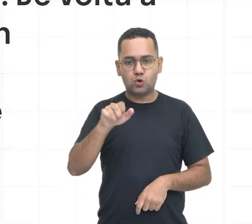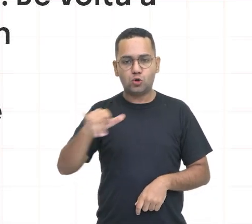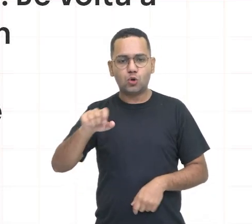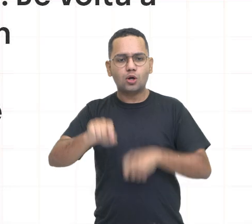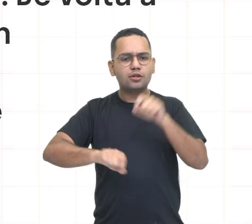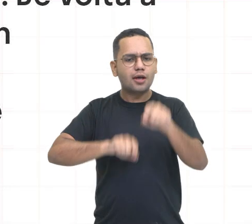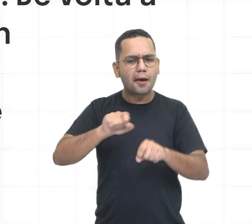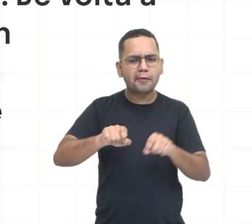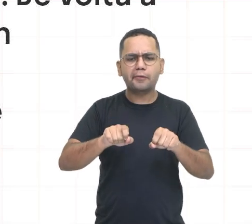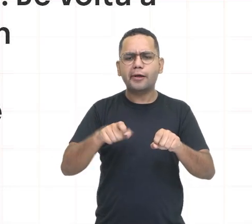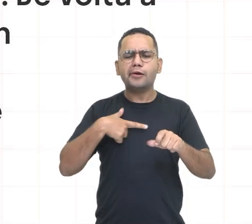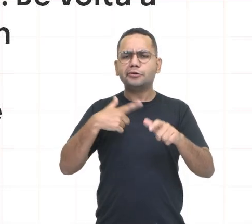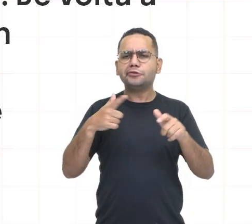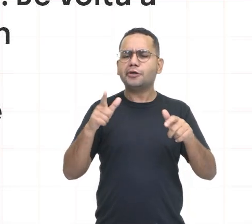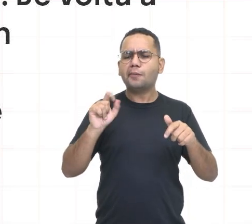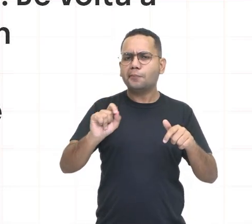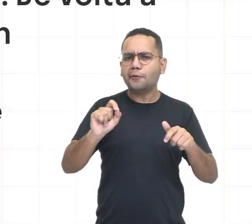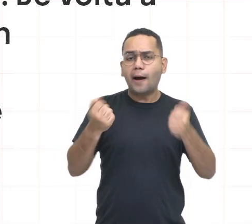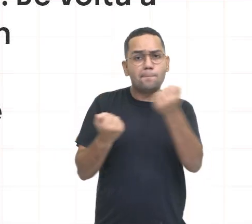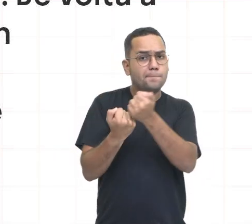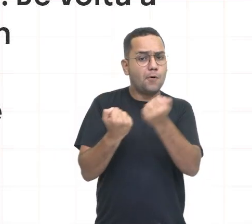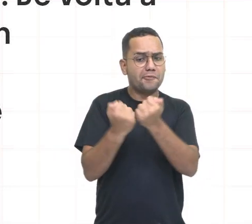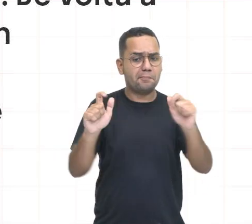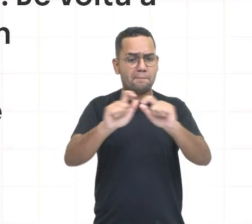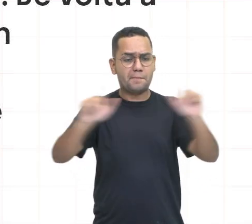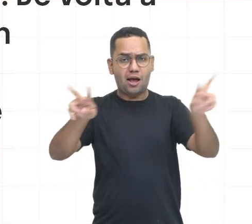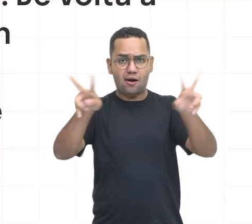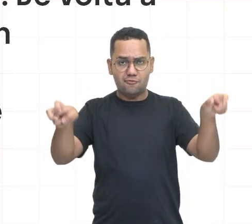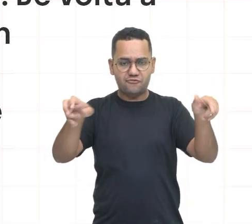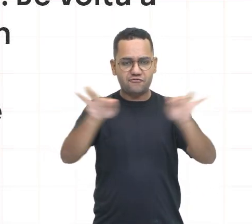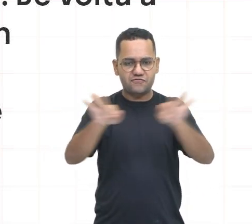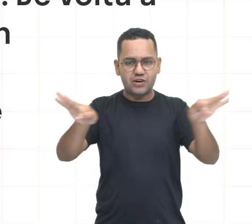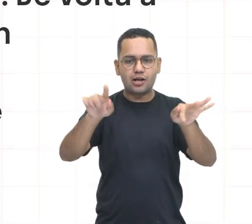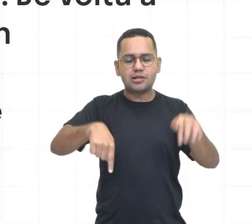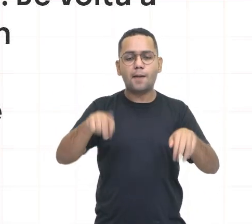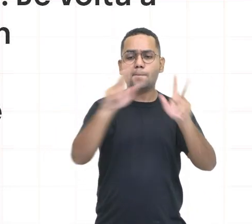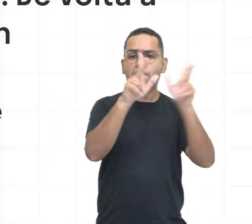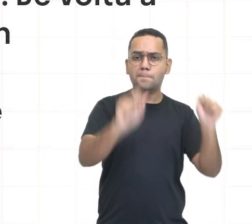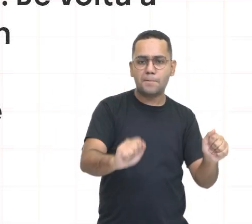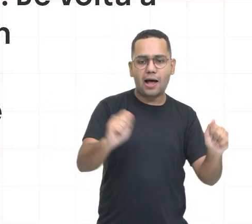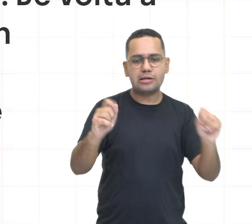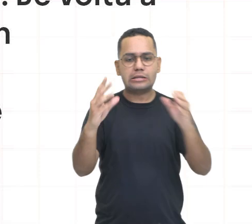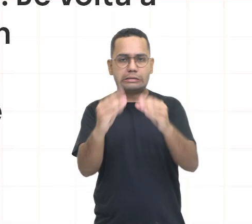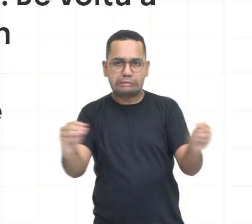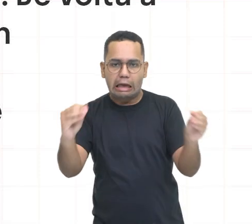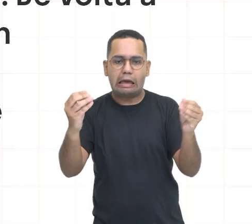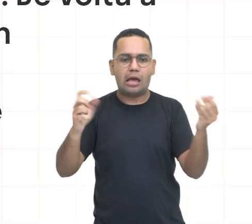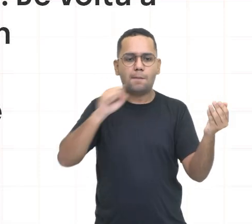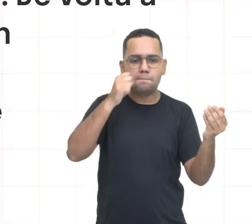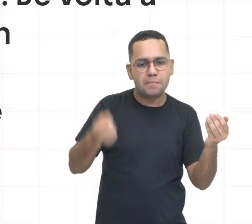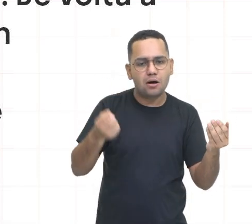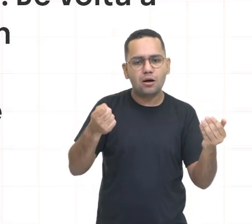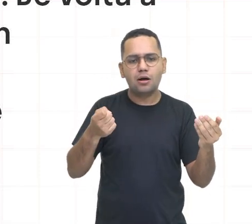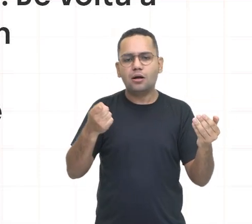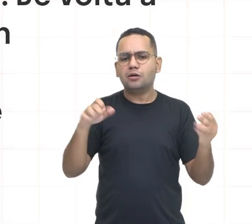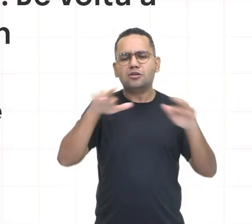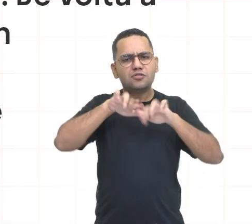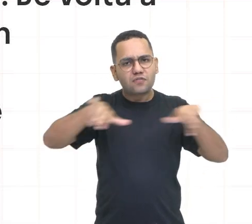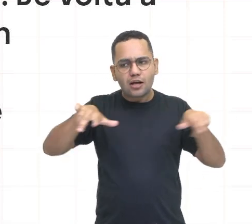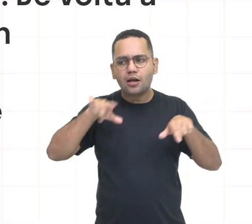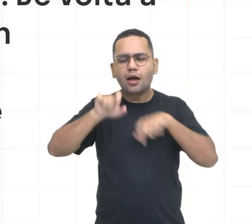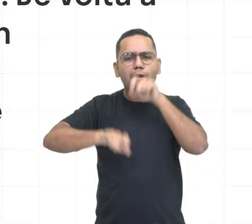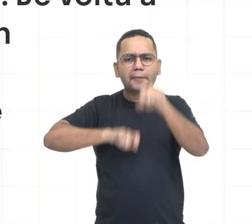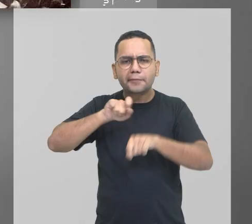todo o poder aos sovietes, ou seja, todo o poder ao Conselho dos Trabalhadores. Gente, a partir